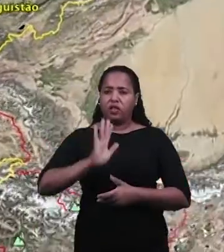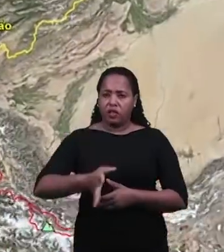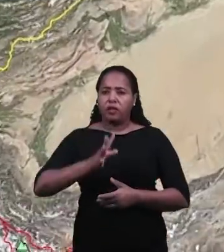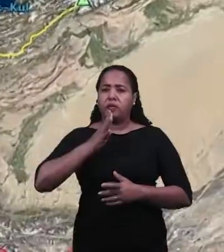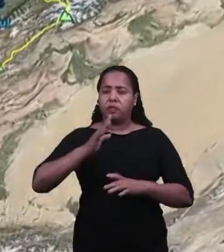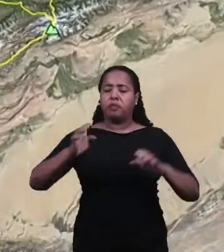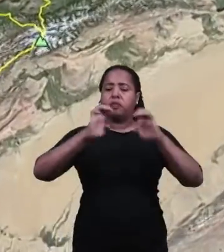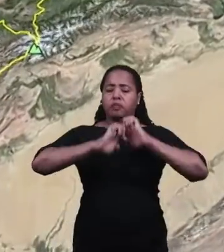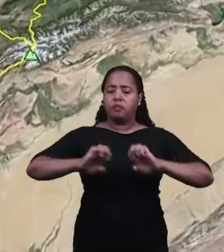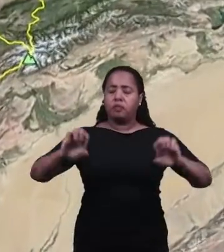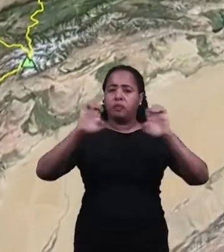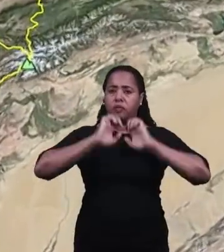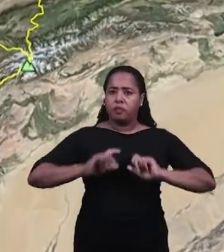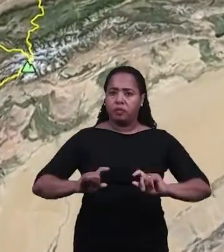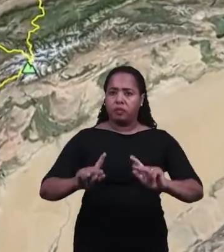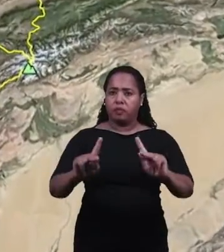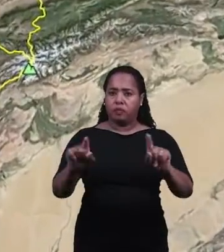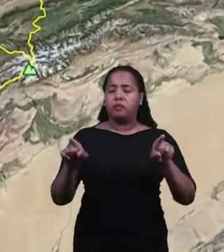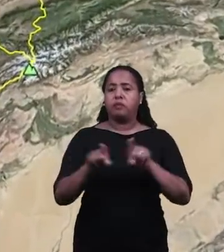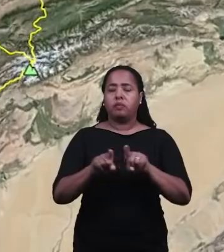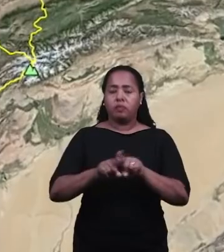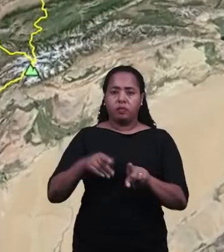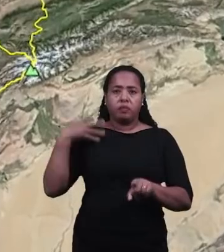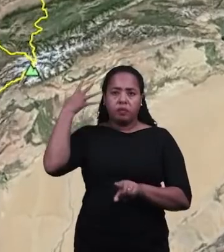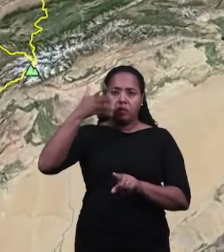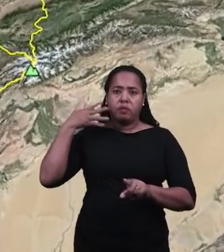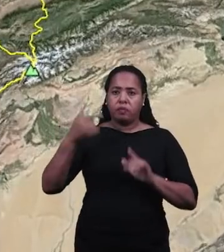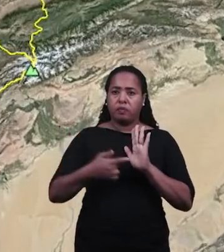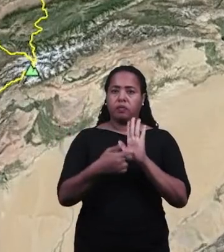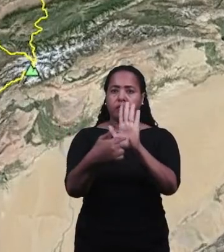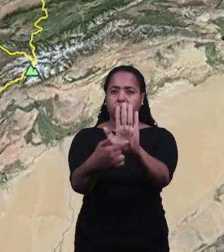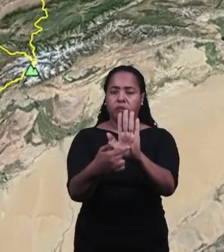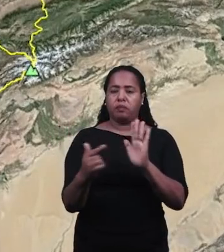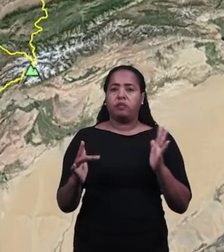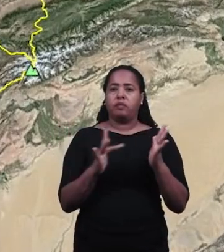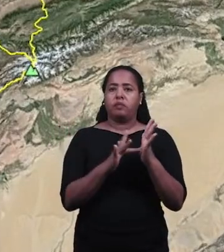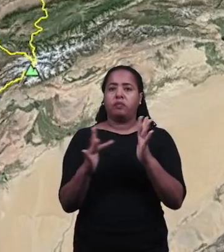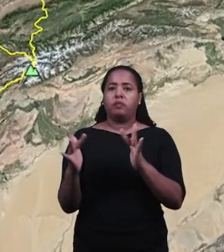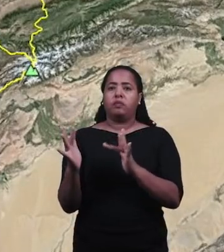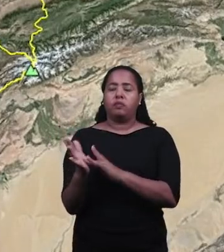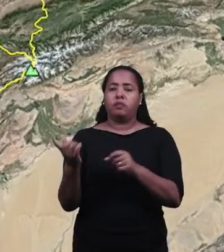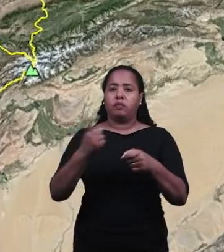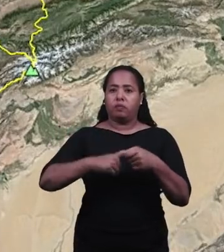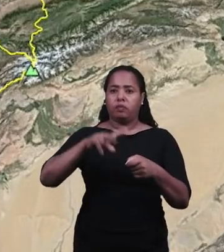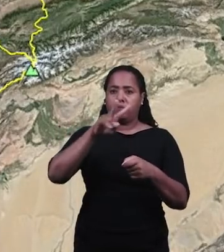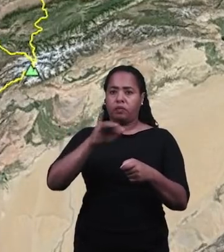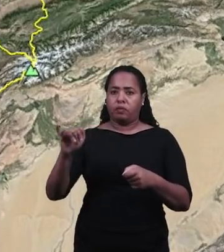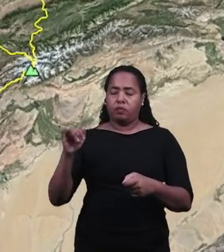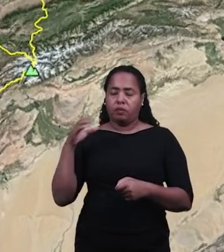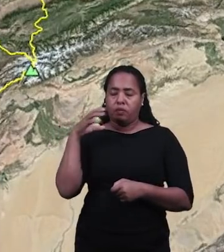alcançadas pelo Evangelho eterno e pela mensagem da breve volta do Senhor Jesus.